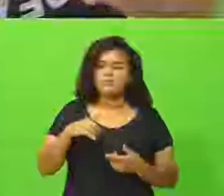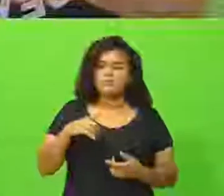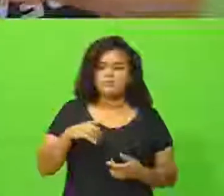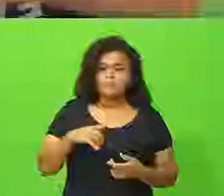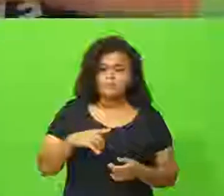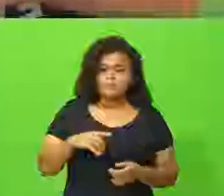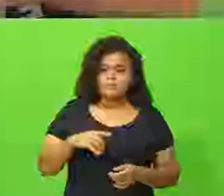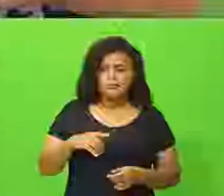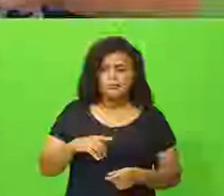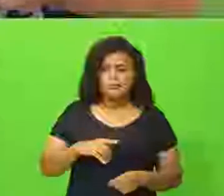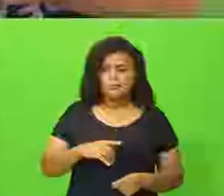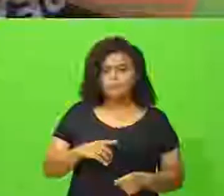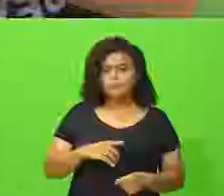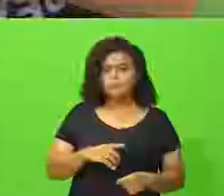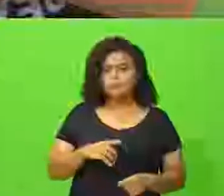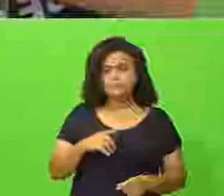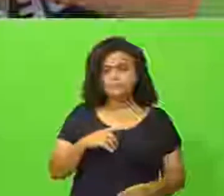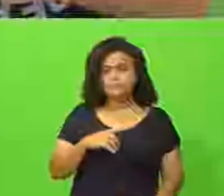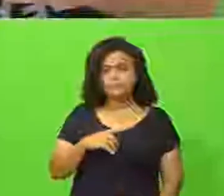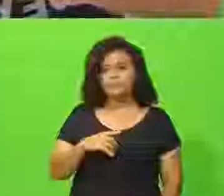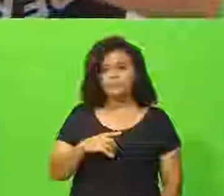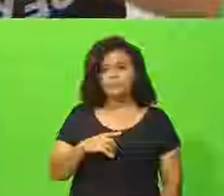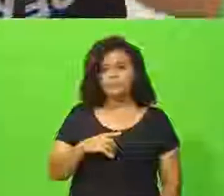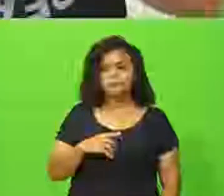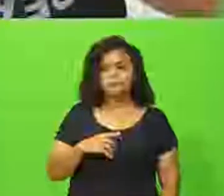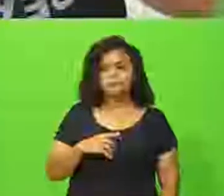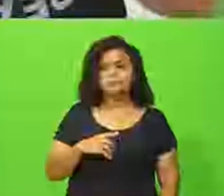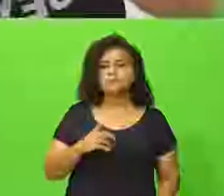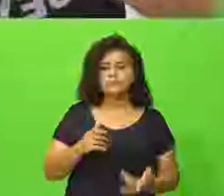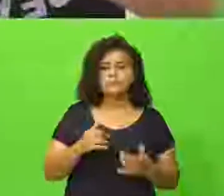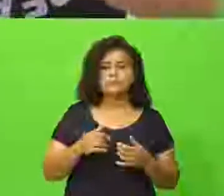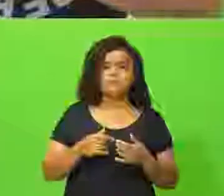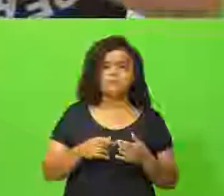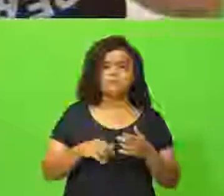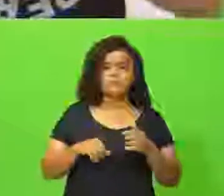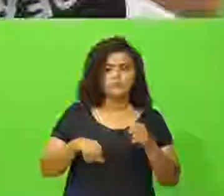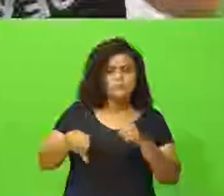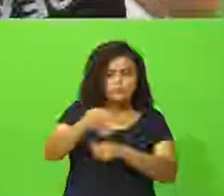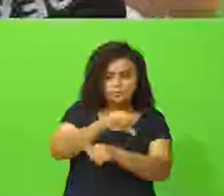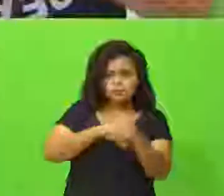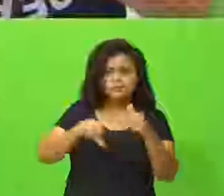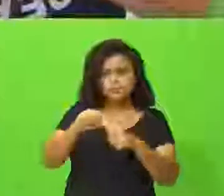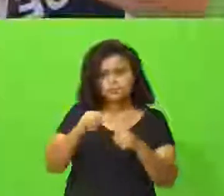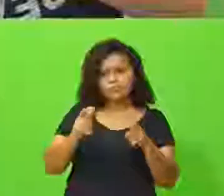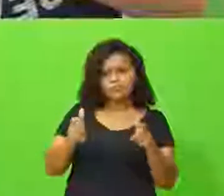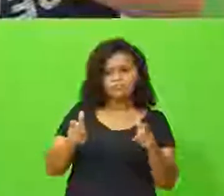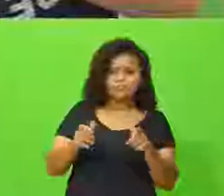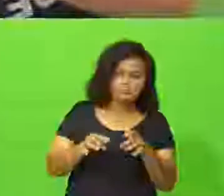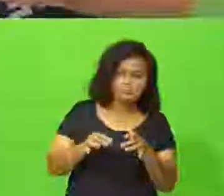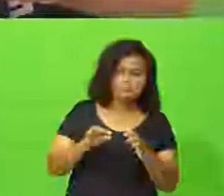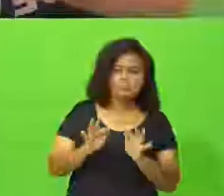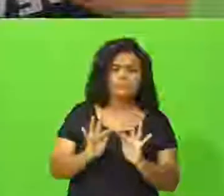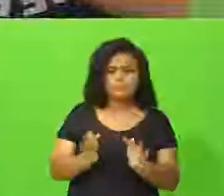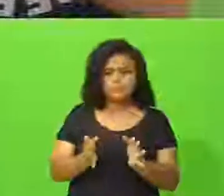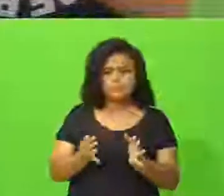tendo uma transição demográfica também gradual, lenta, mas